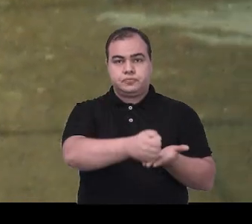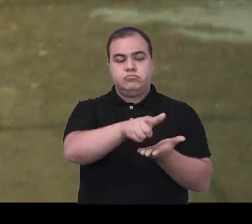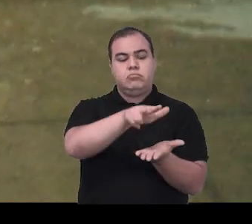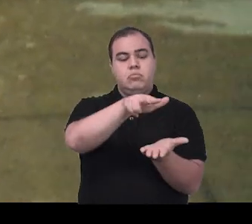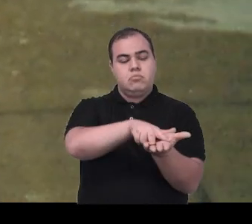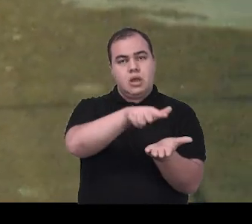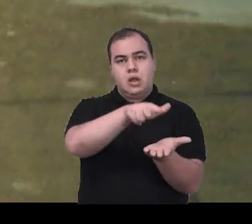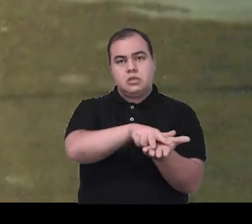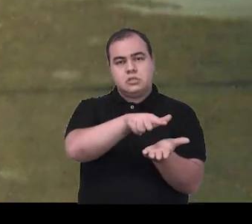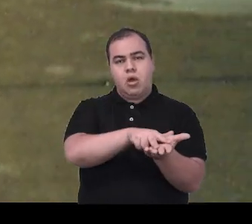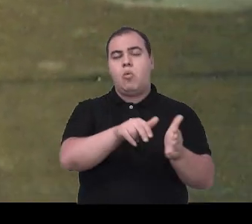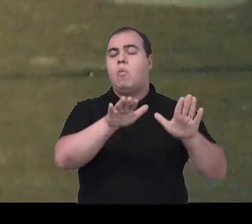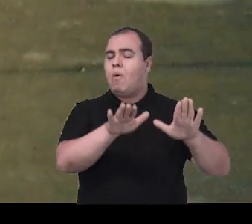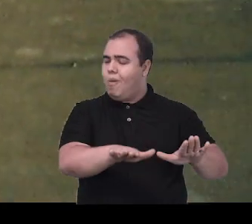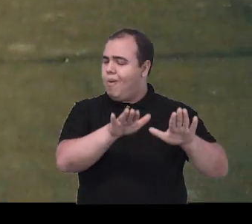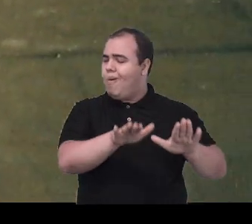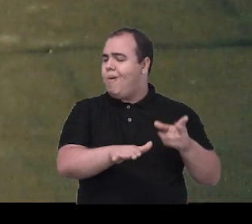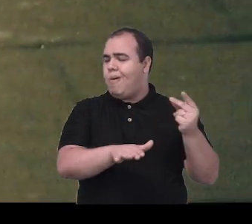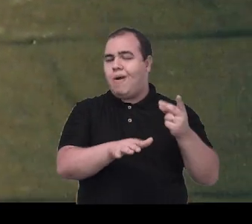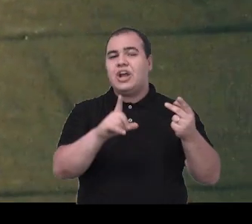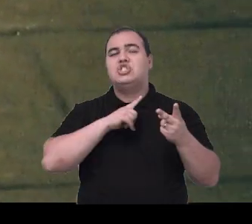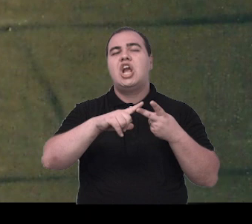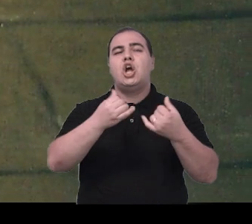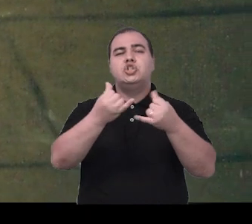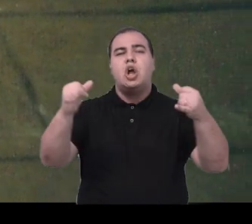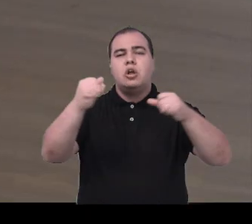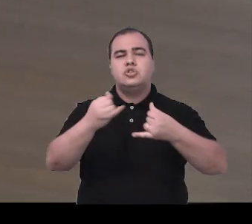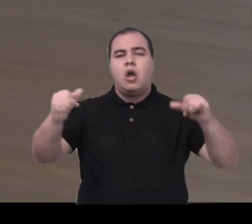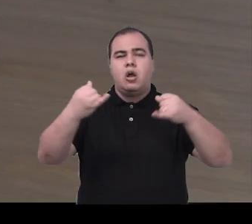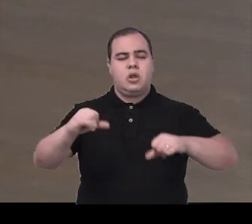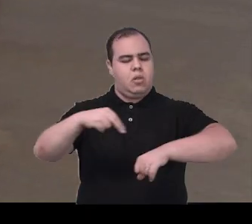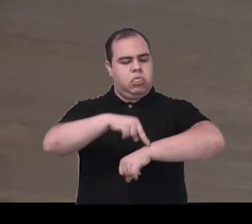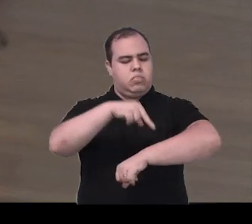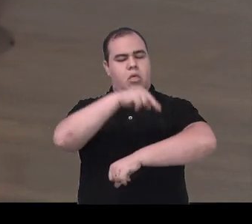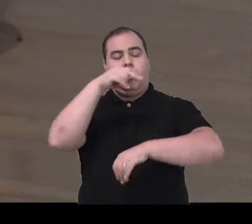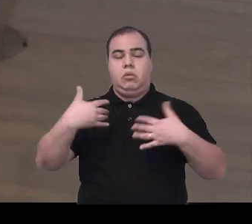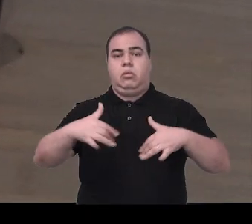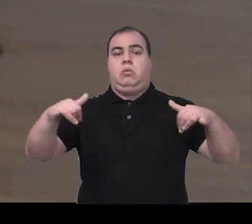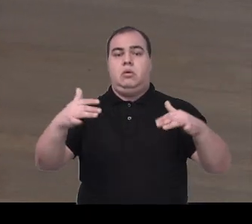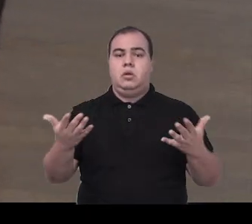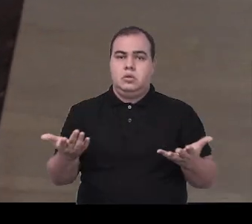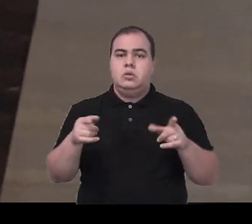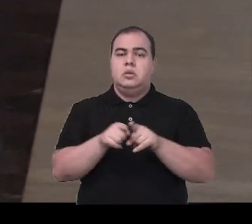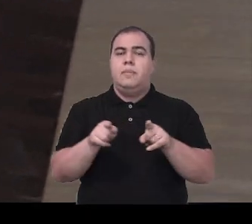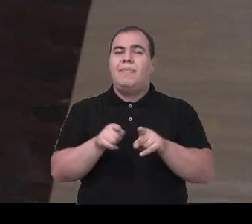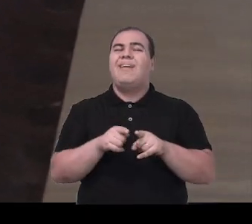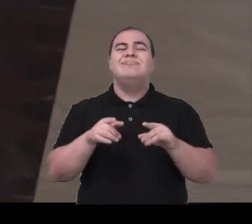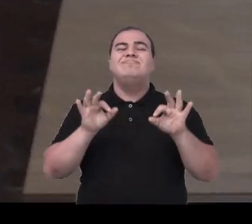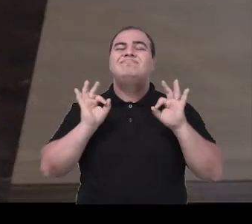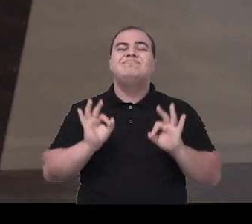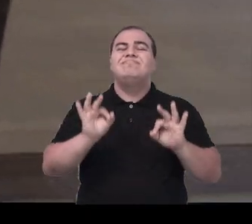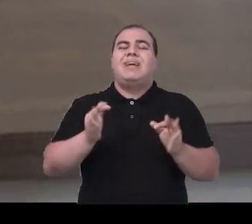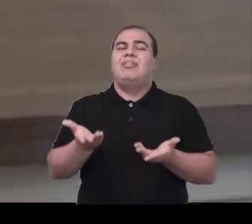e faziam internações crônicas, com eletrochoque, ou seja, com uma efetividade no tratamento, na reabilitação